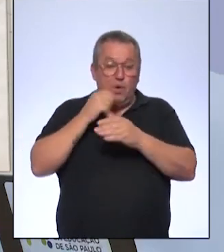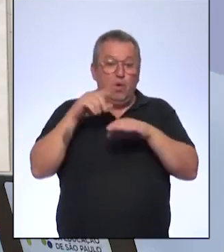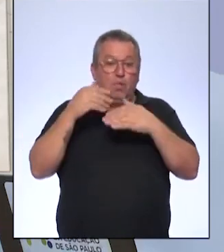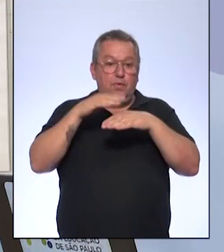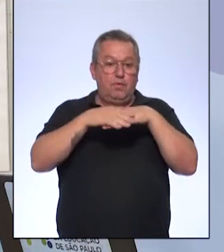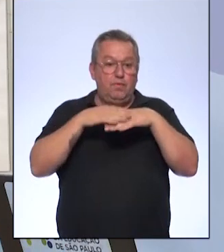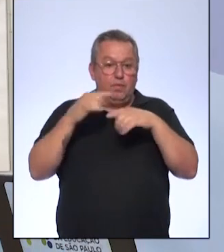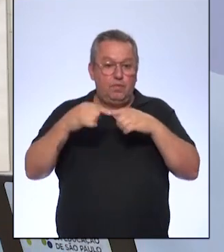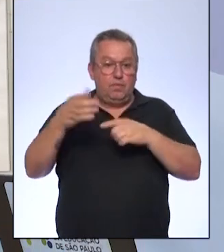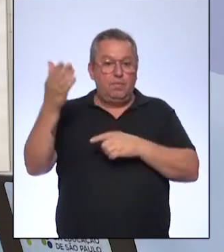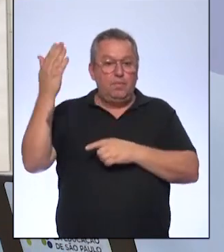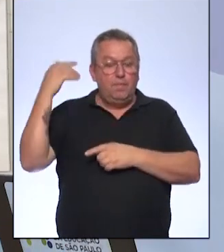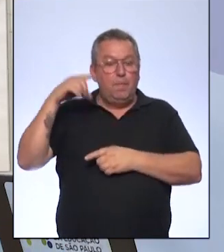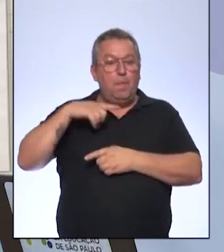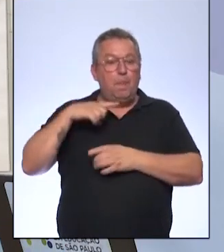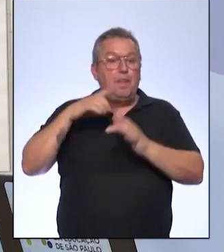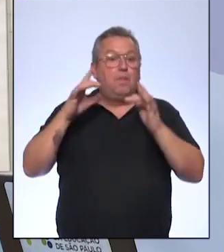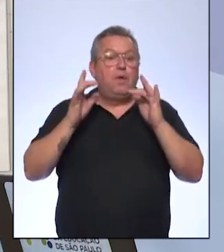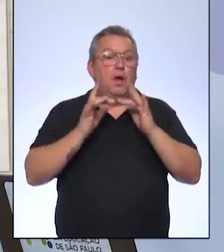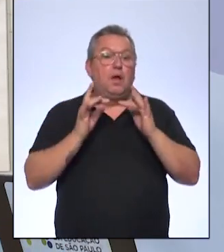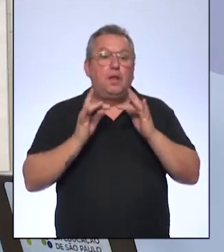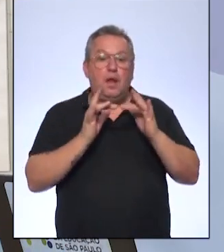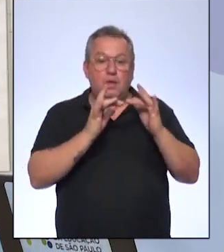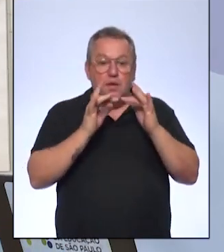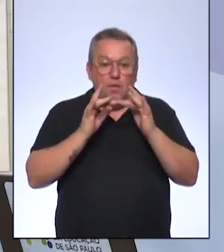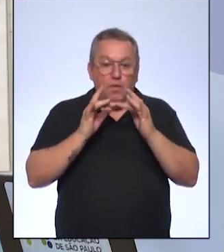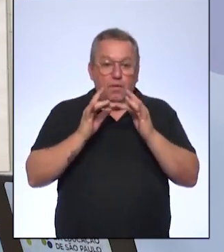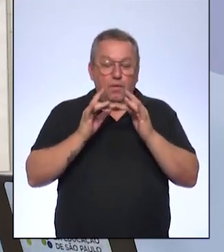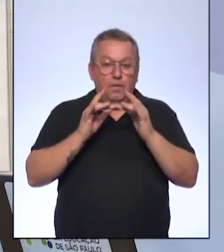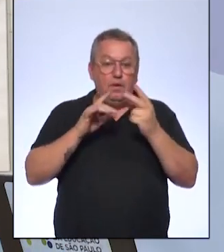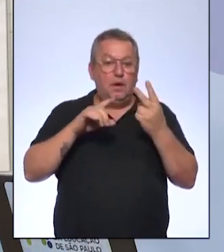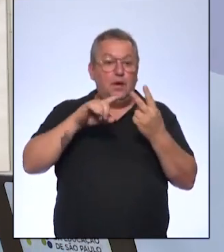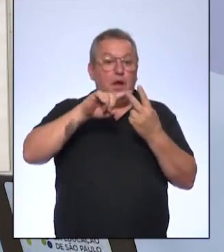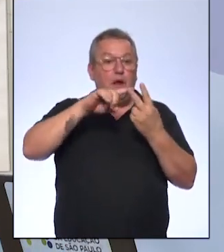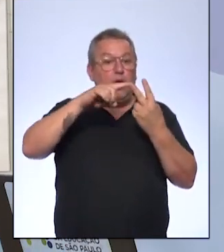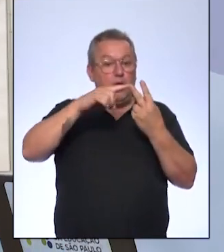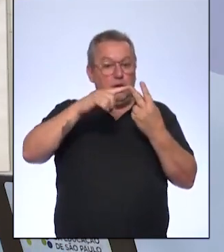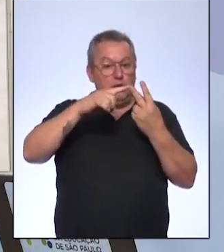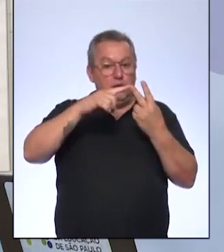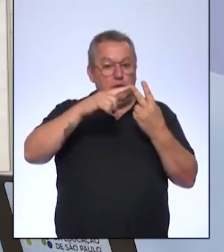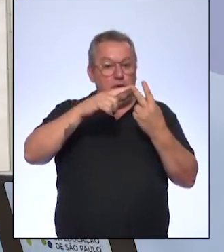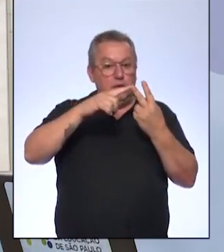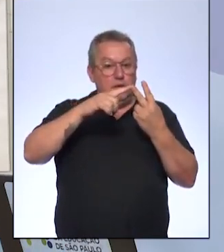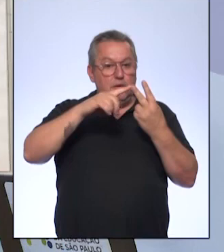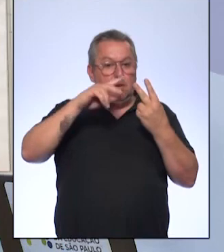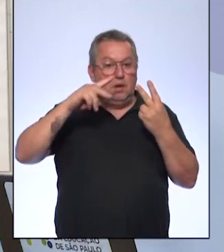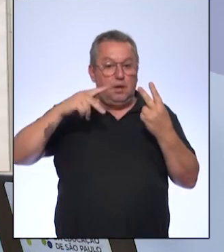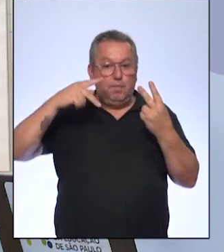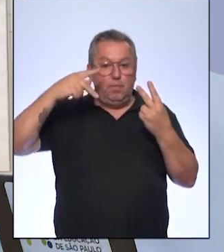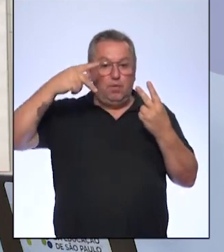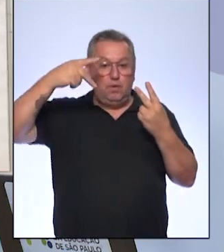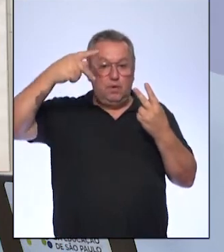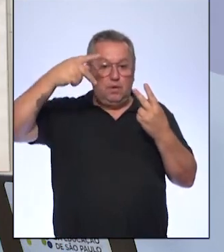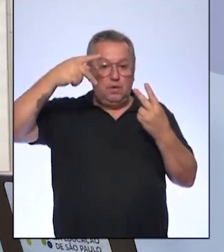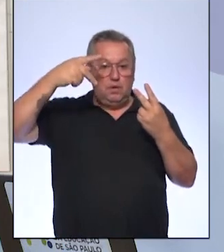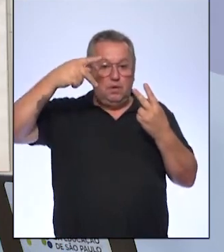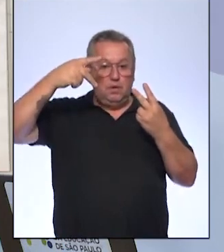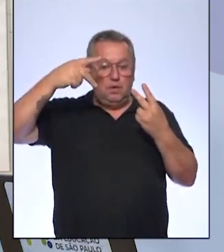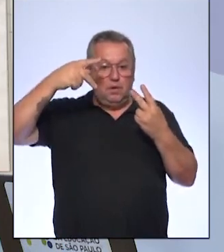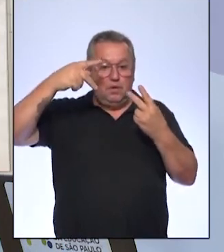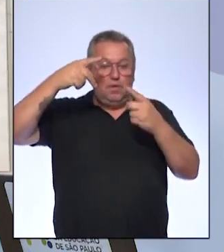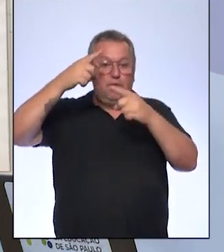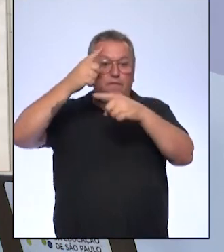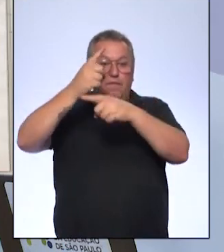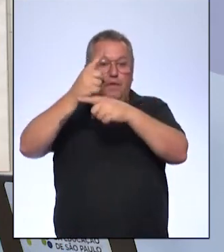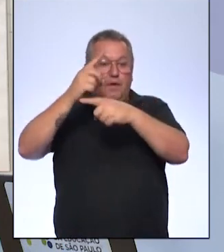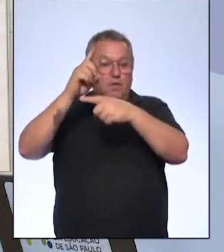semana passada, existe uma relação entre raiz e potência com expoente